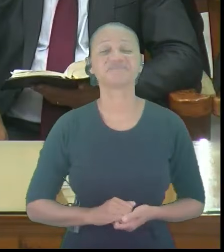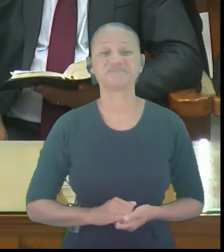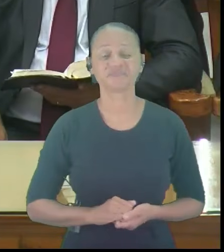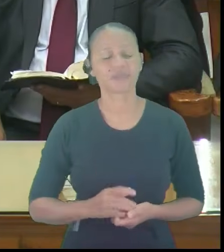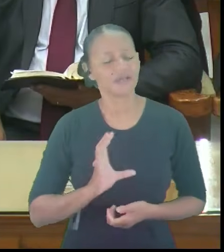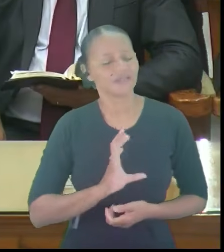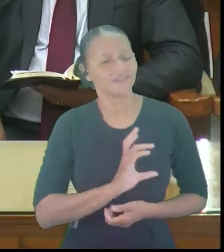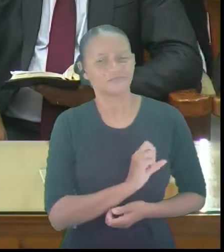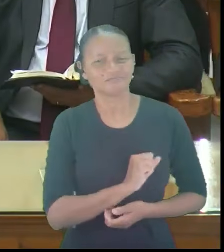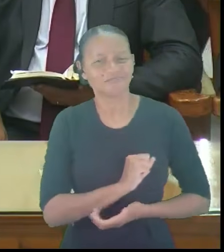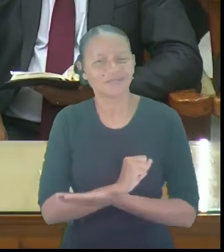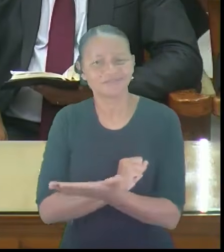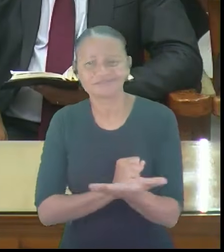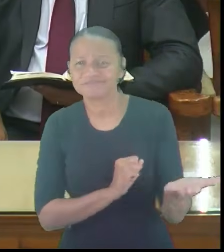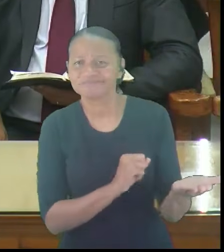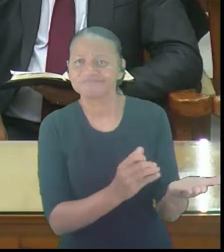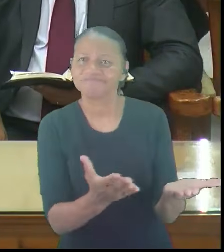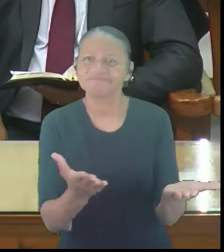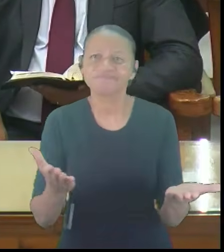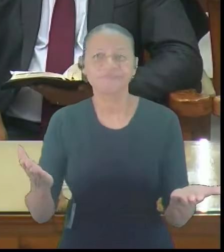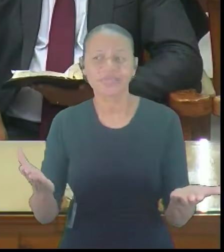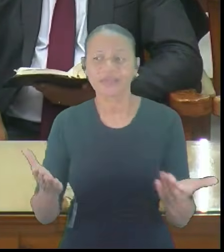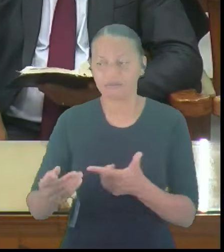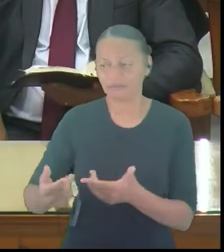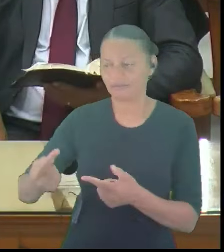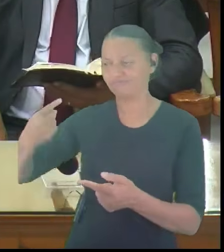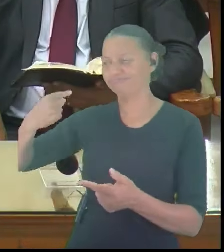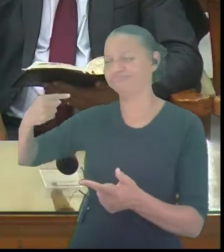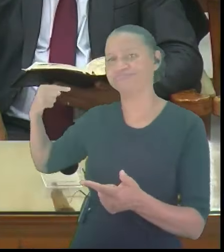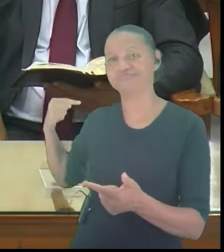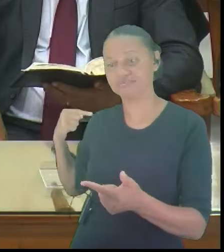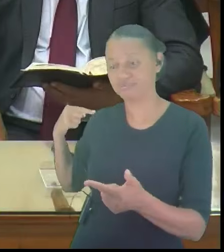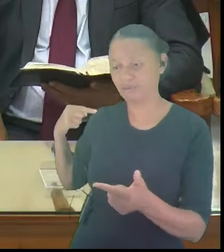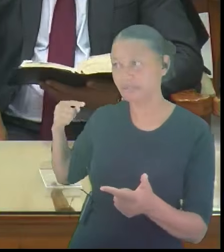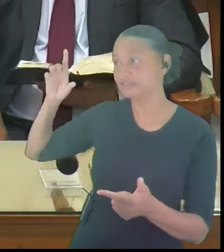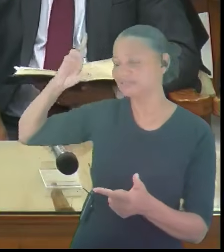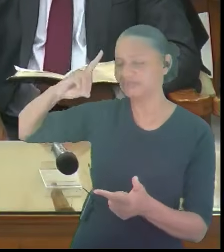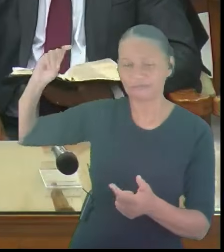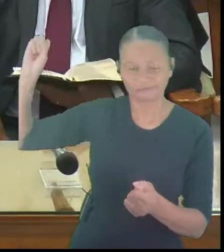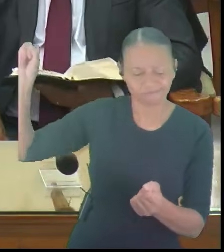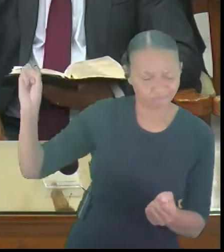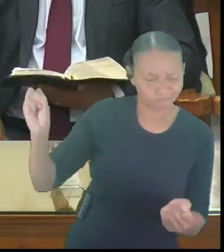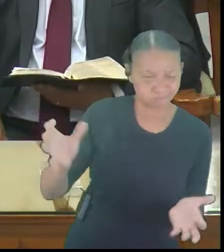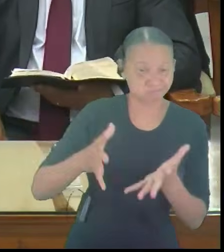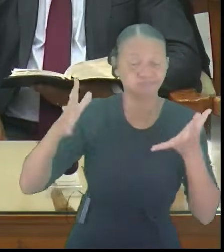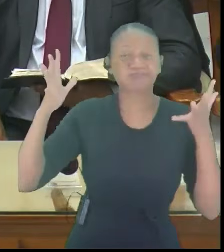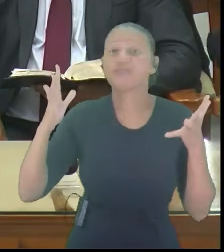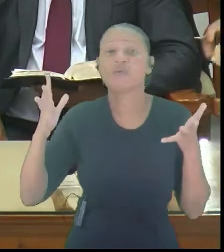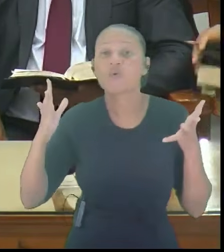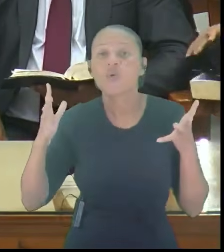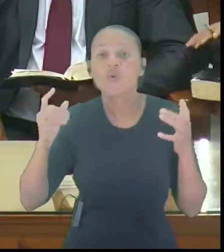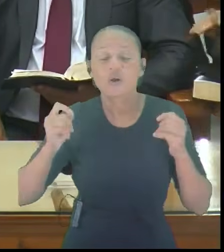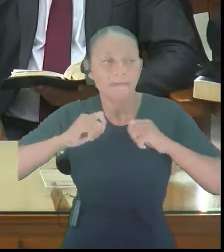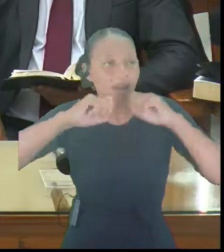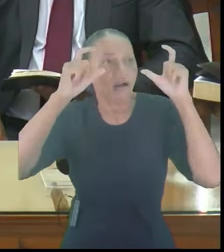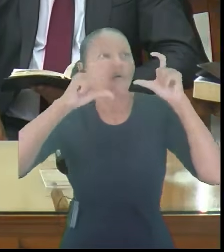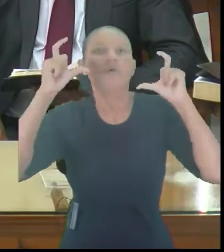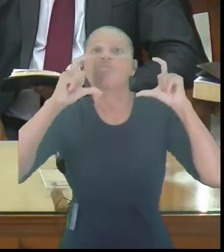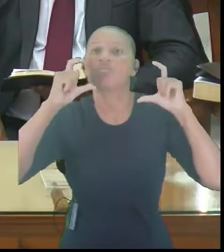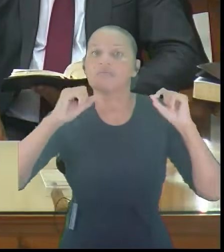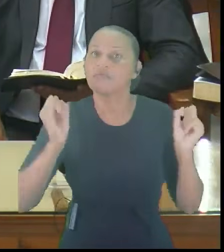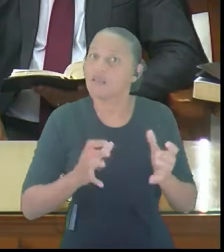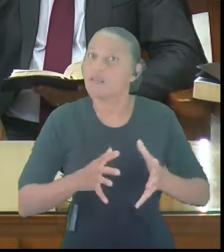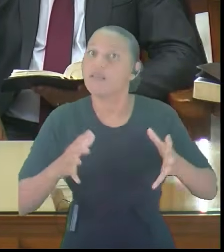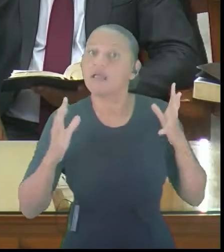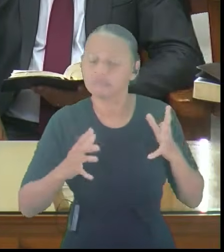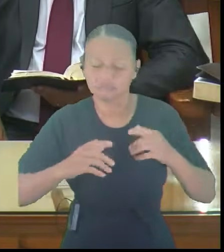Meus amados irmãos, mas naquele tempo Deus mandou um despertamento de milagres. Deus